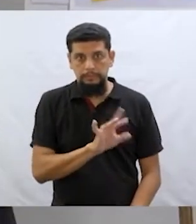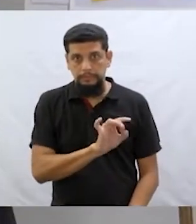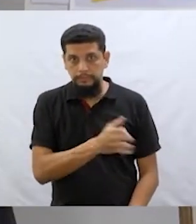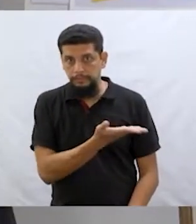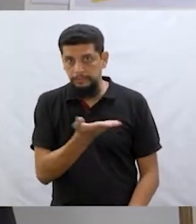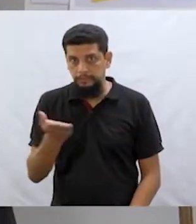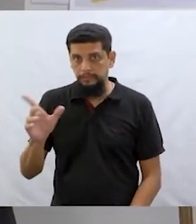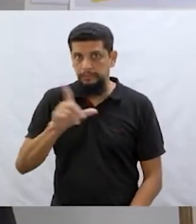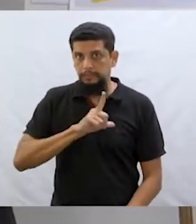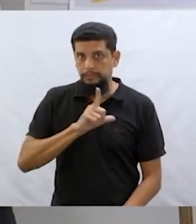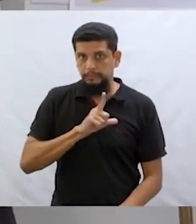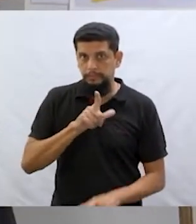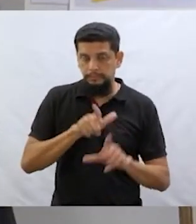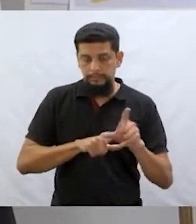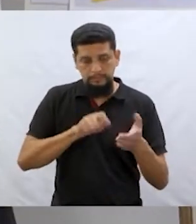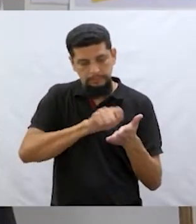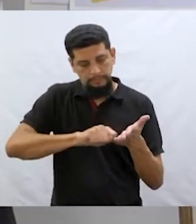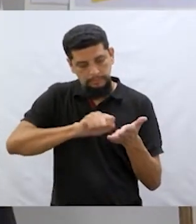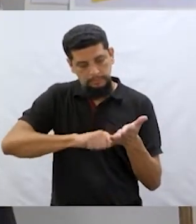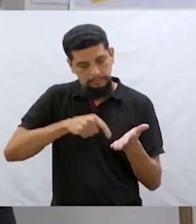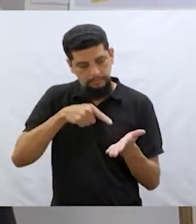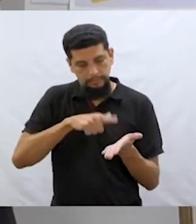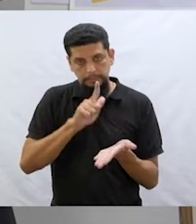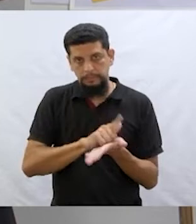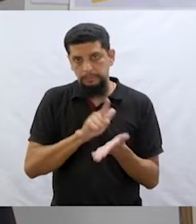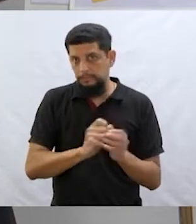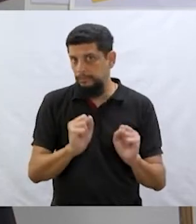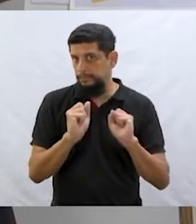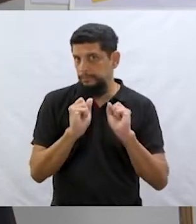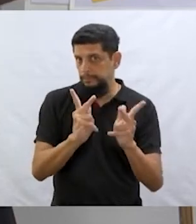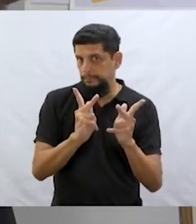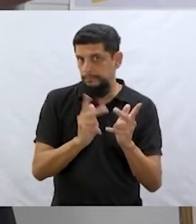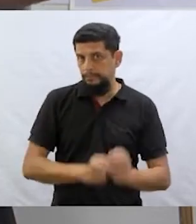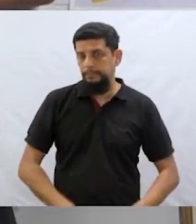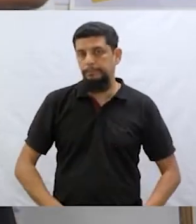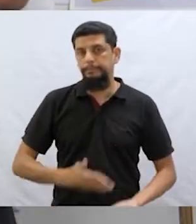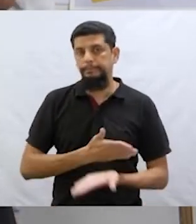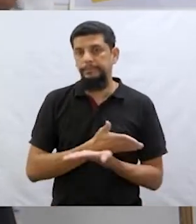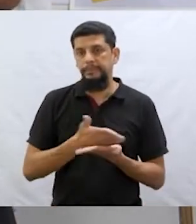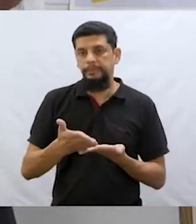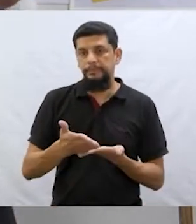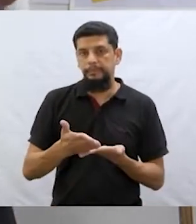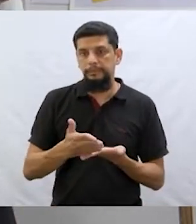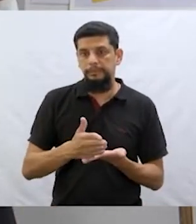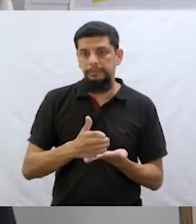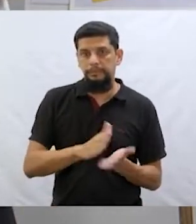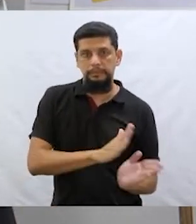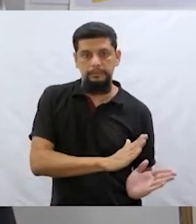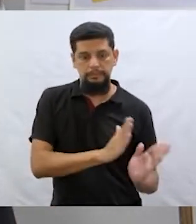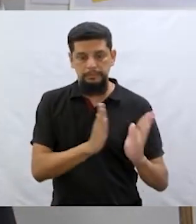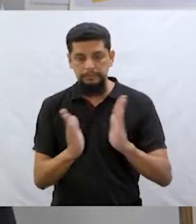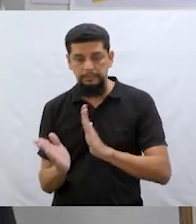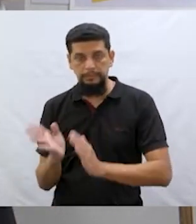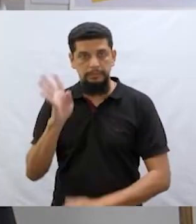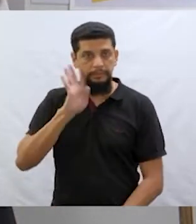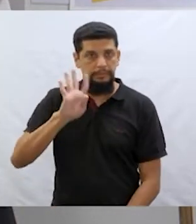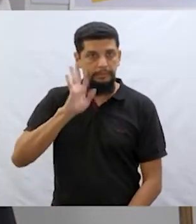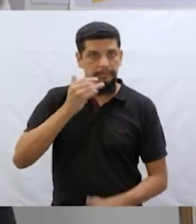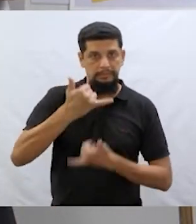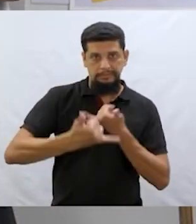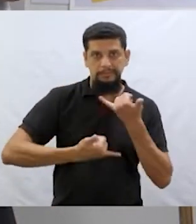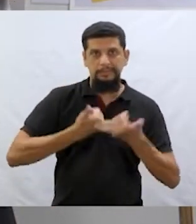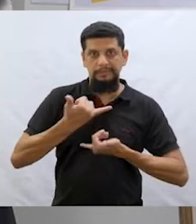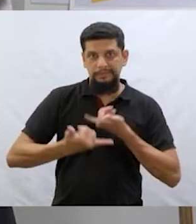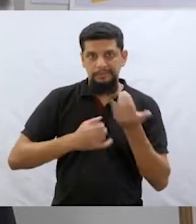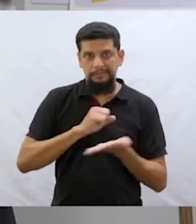que cada um de vocês tenha essas letras escritas numa folhinha, ok? Vamos começar agora aquela parte bem divertida, que